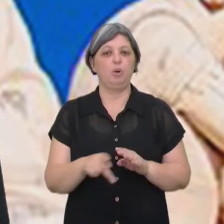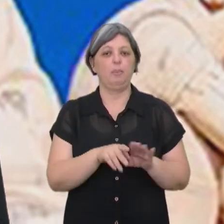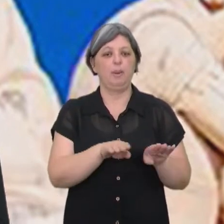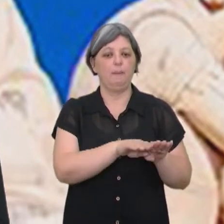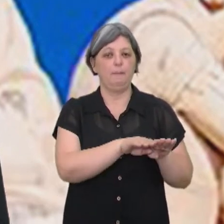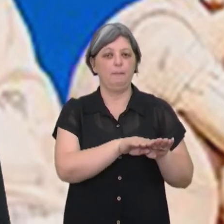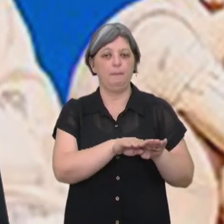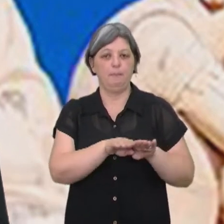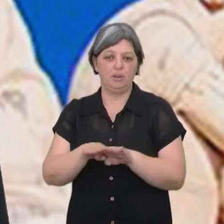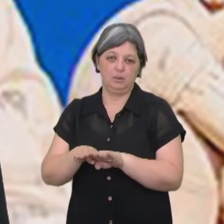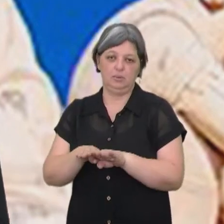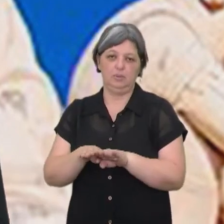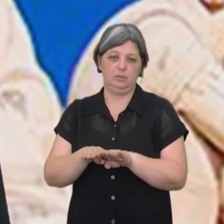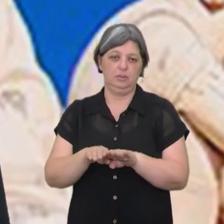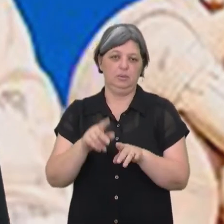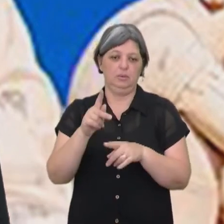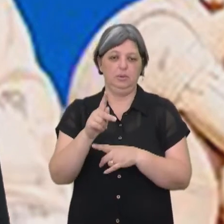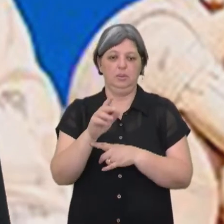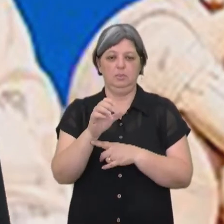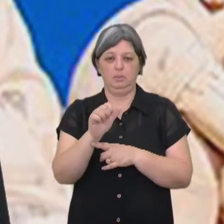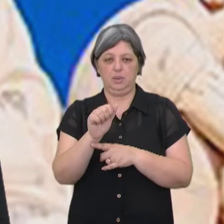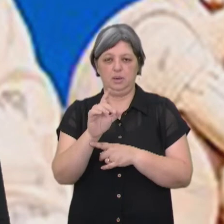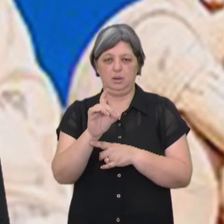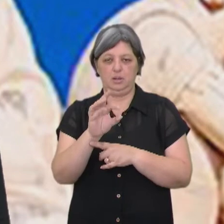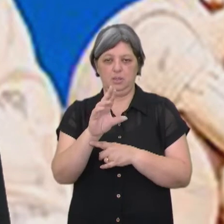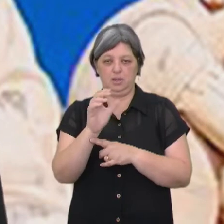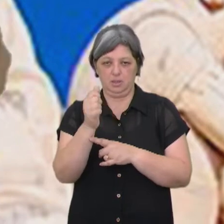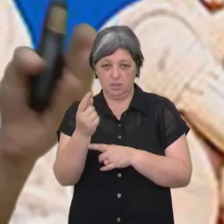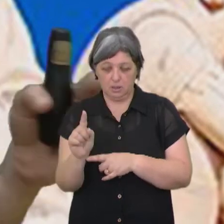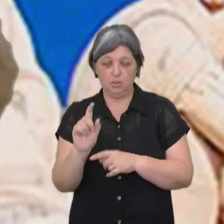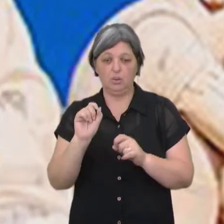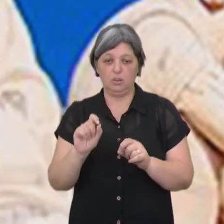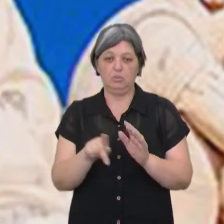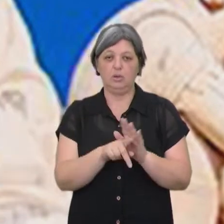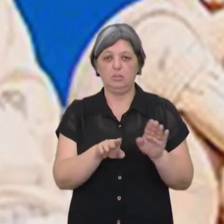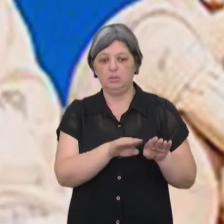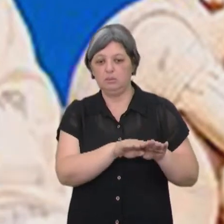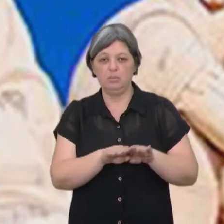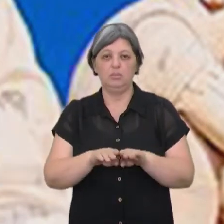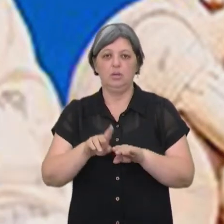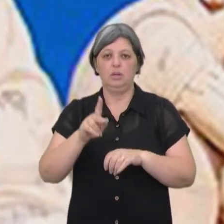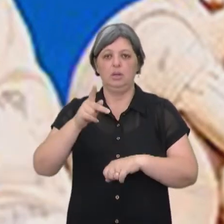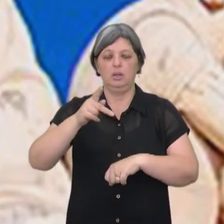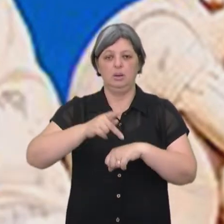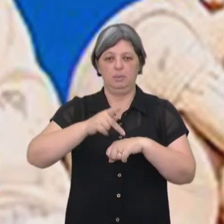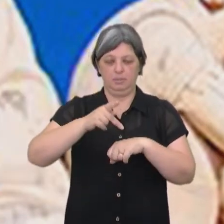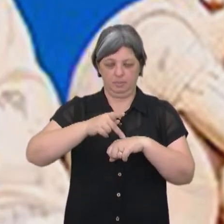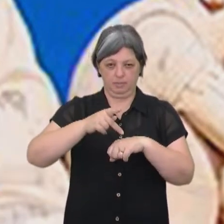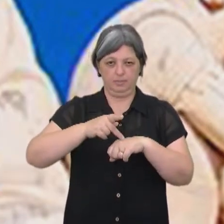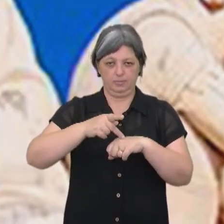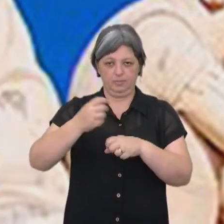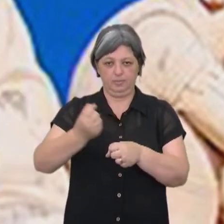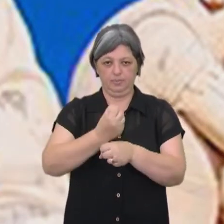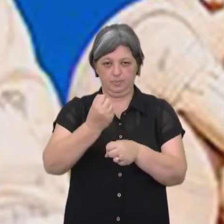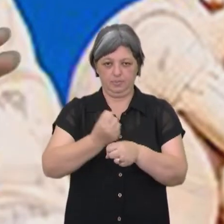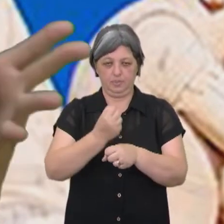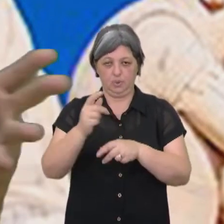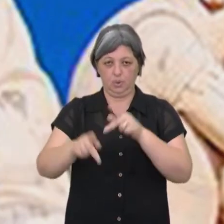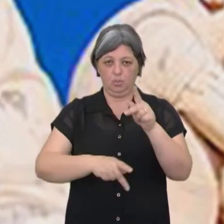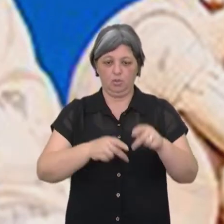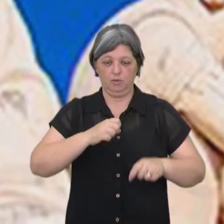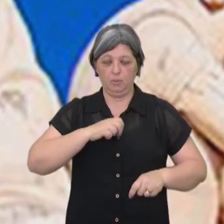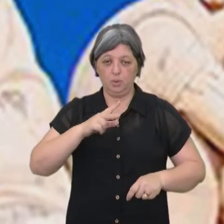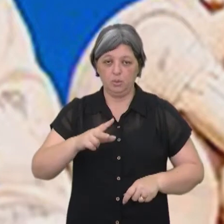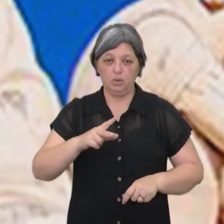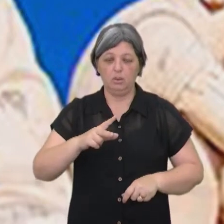esse nome padrão dos descobrimentos, padrão era um tipo de um monumento em pedra que os portugueses faziam